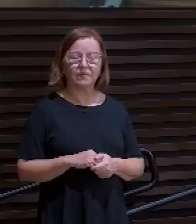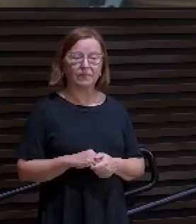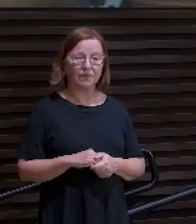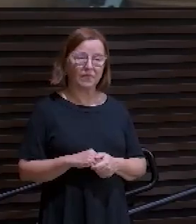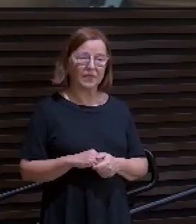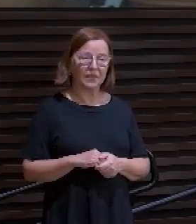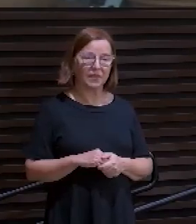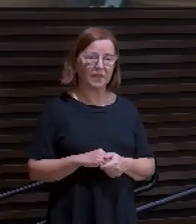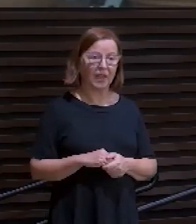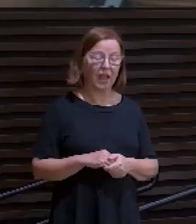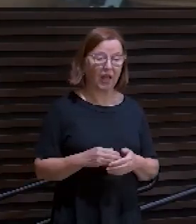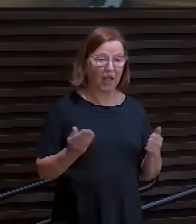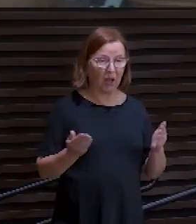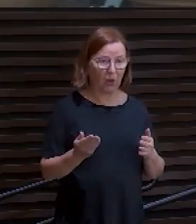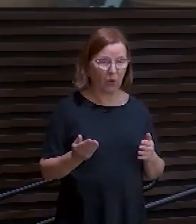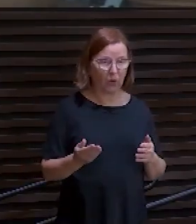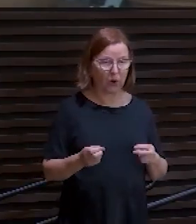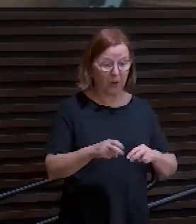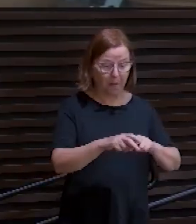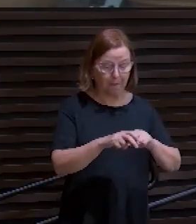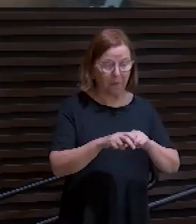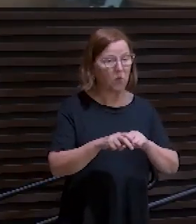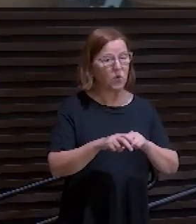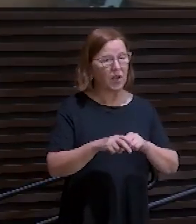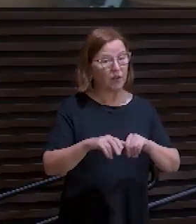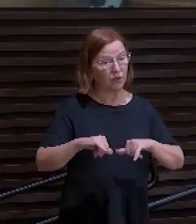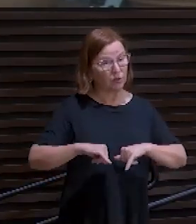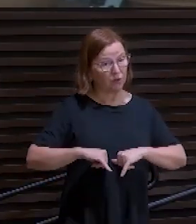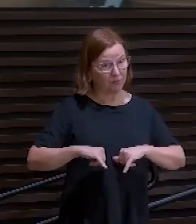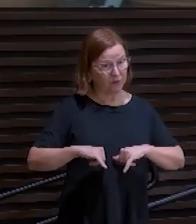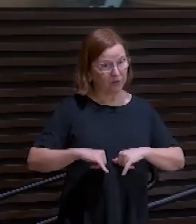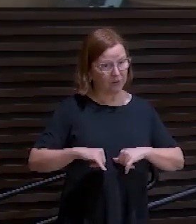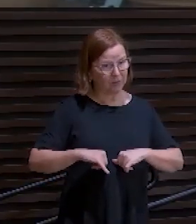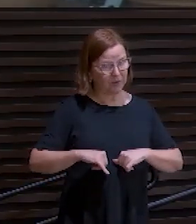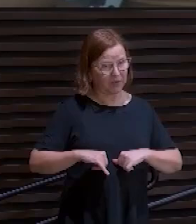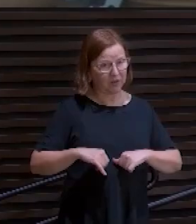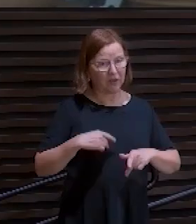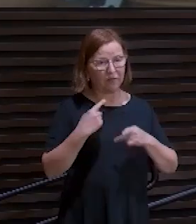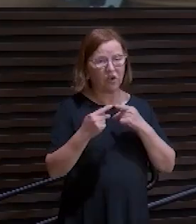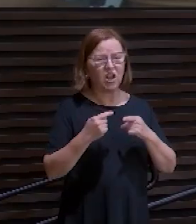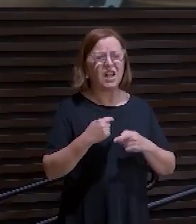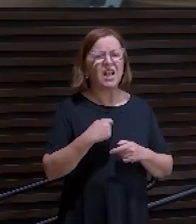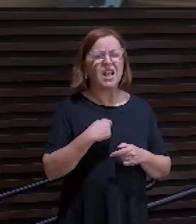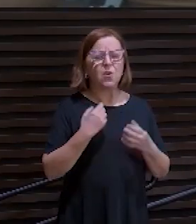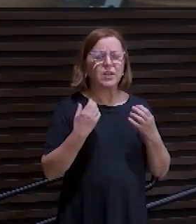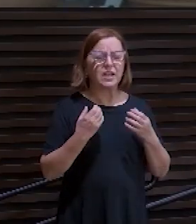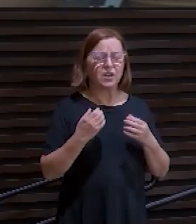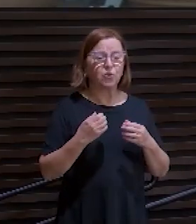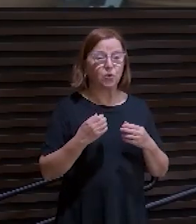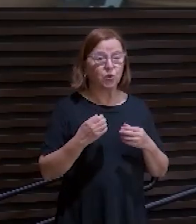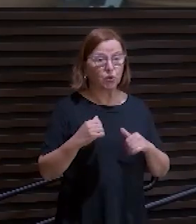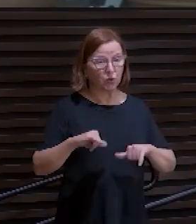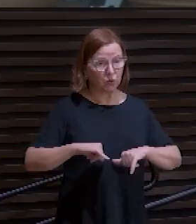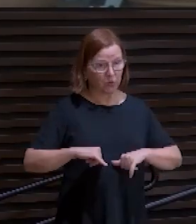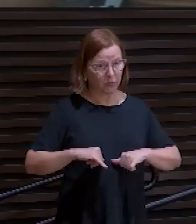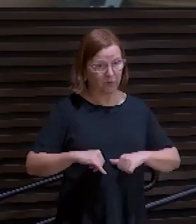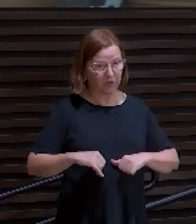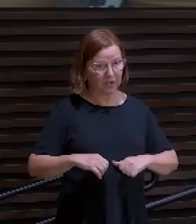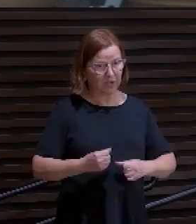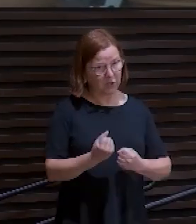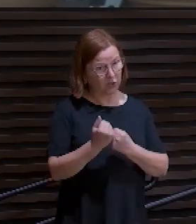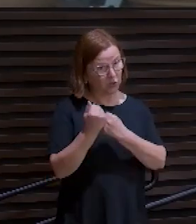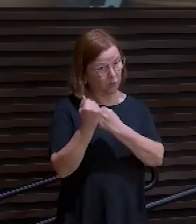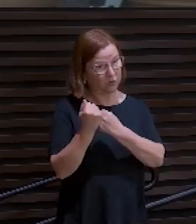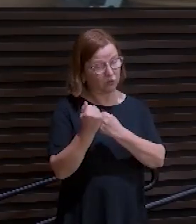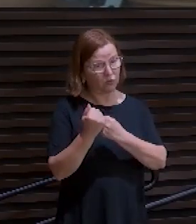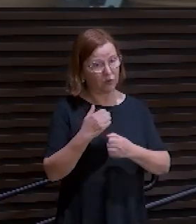Agora, humilhados pelo sofrimento, sabe o que é que eles estão fazendo? Eles estão dizendo: eu quero sofrer pelo meu irmão. Eu não quero mais